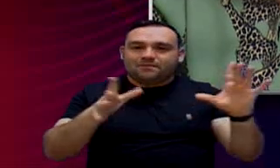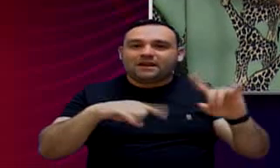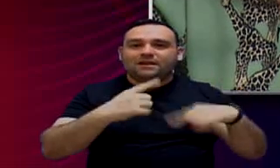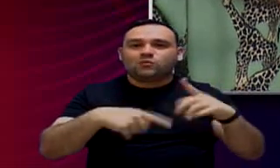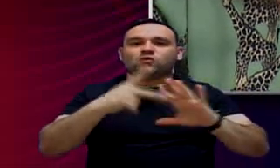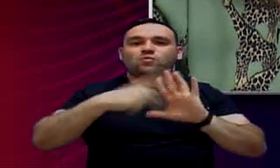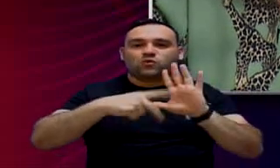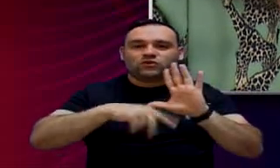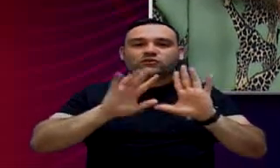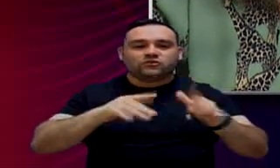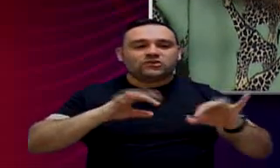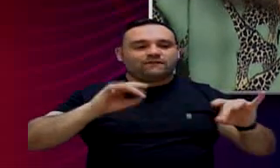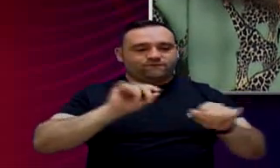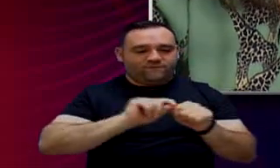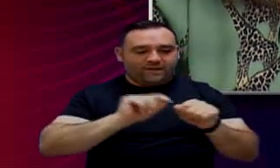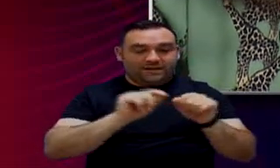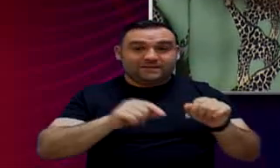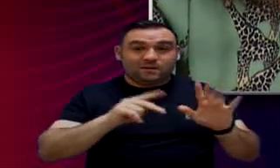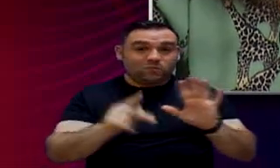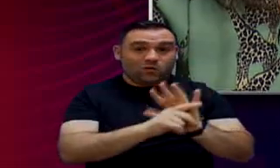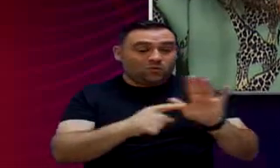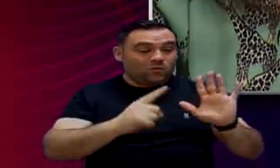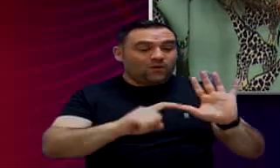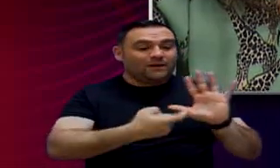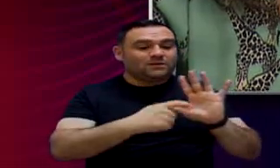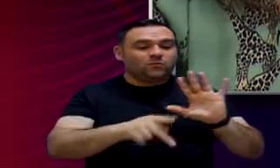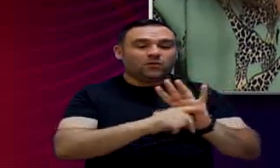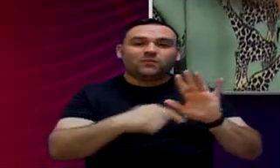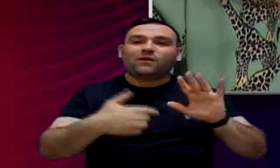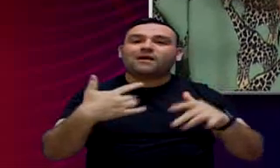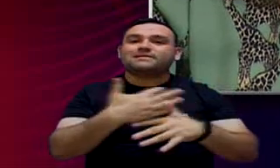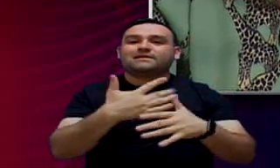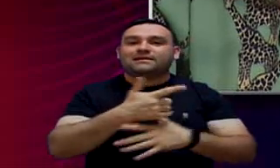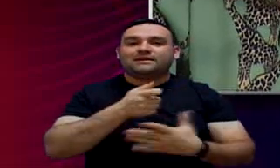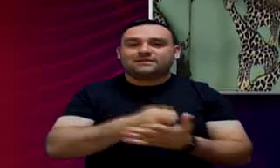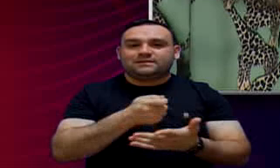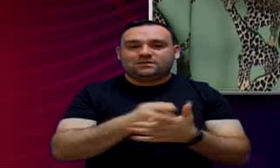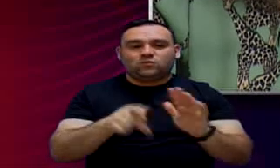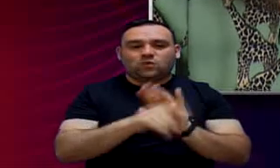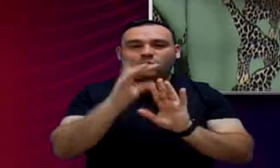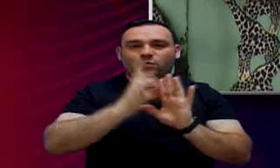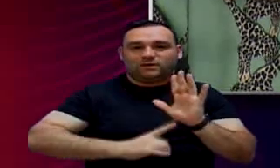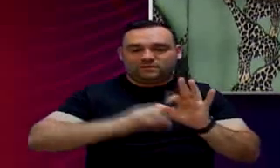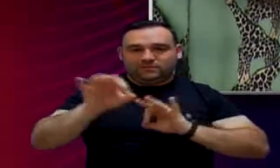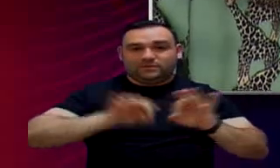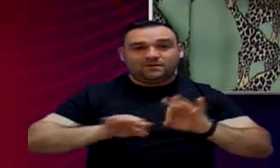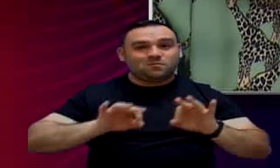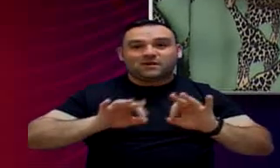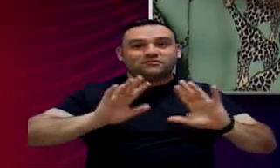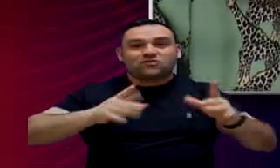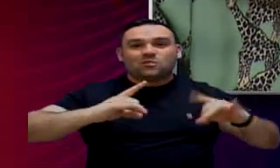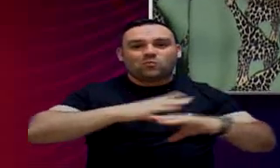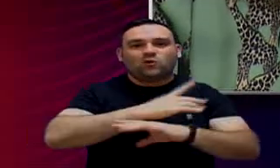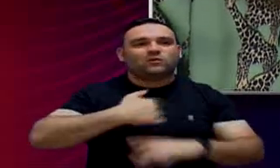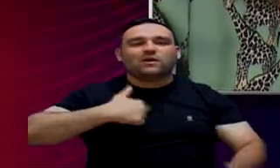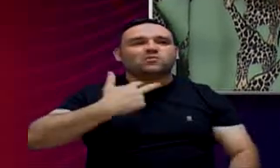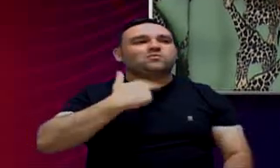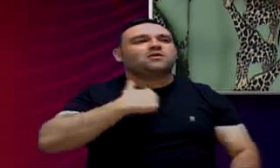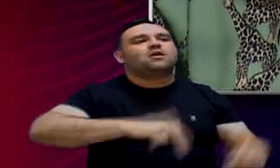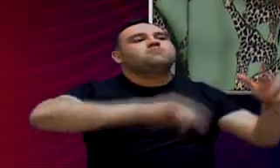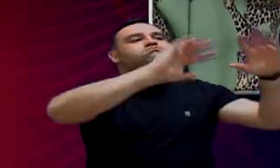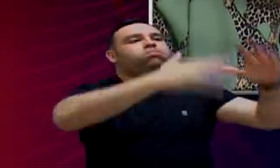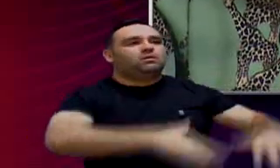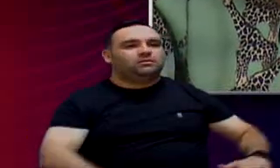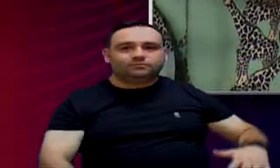um projeto que já foi feito fora dos índices urbanísticos exigidos pelo plano diretor mas já tá pronto eu não posso chegar e derrubar